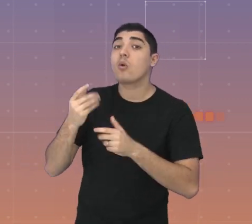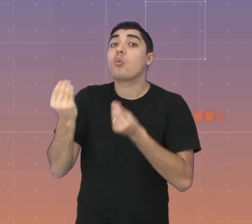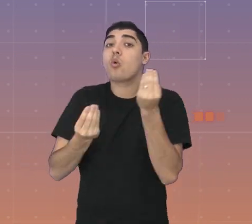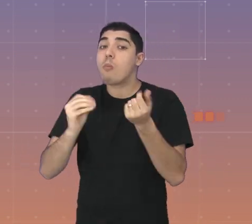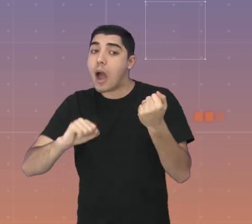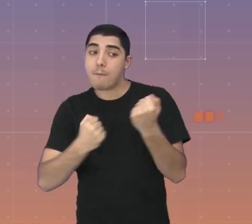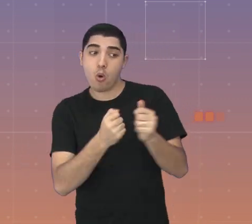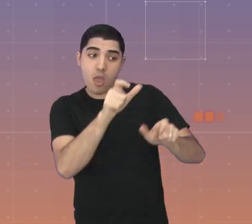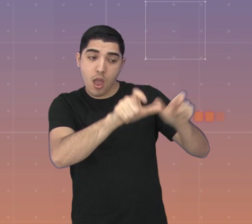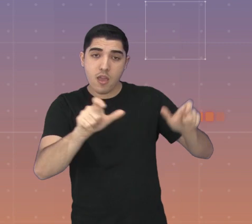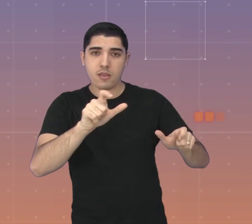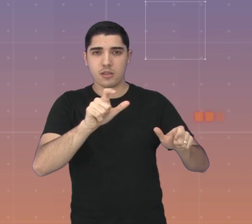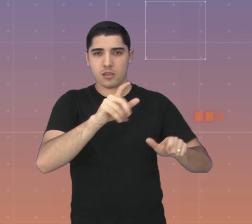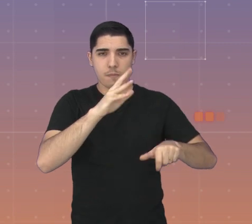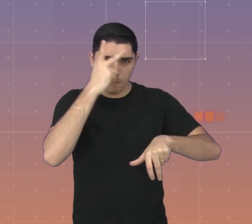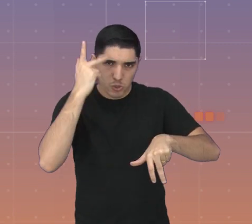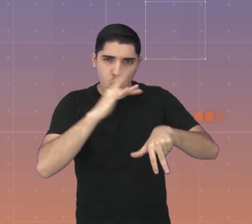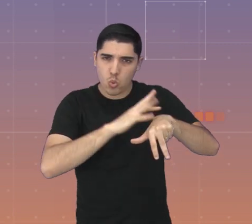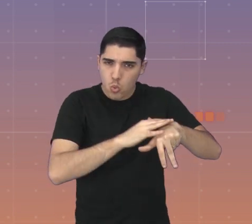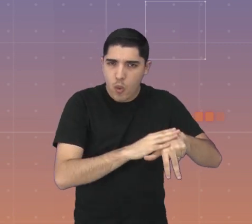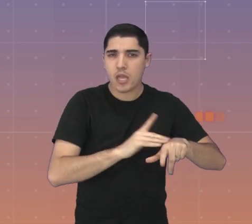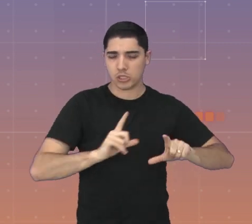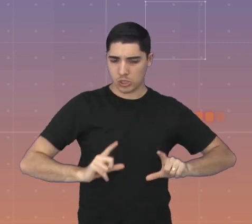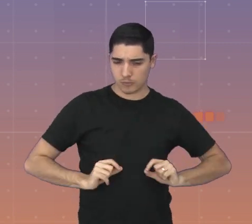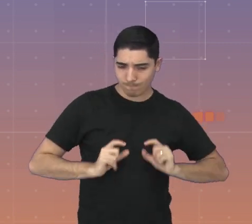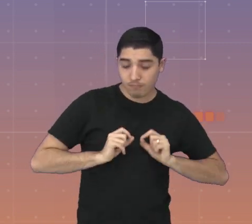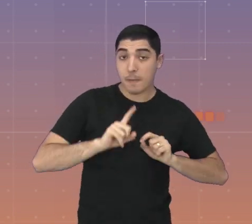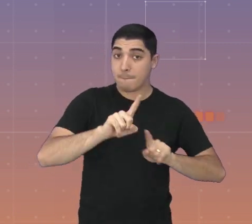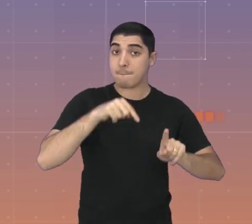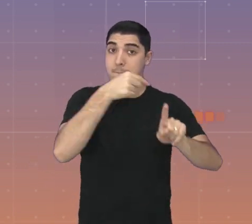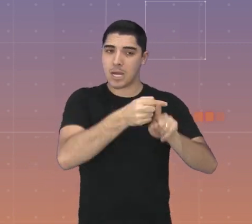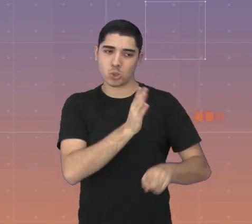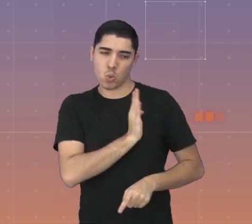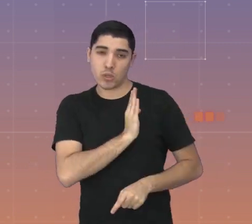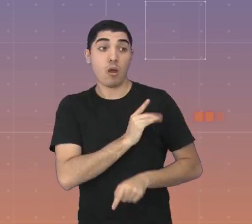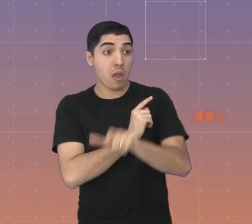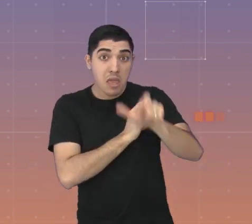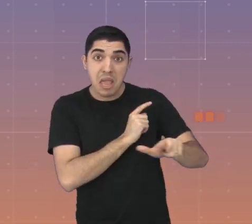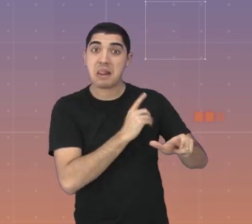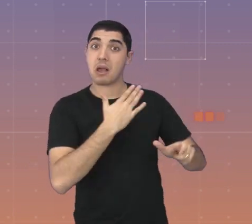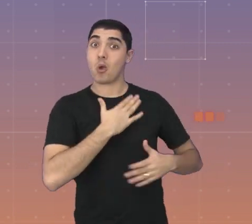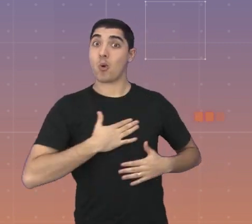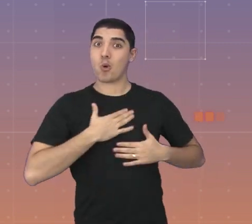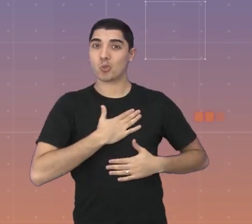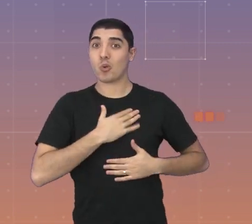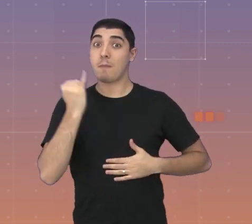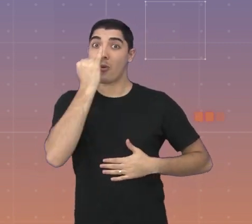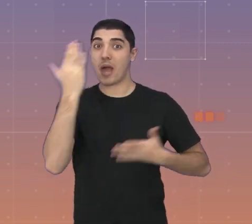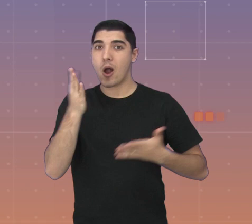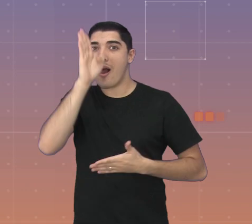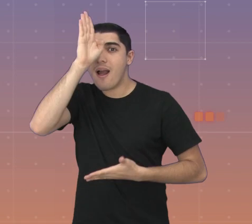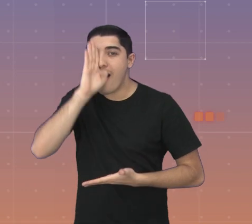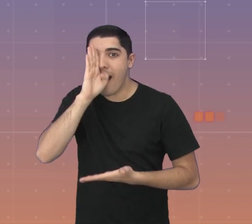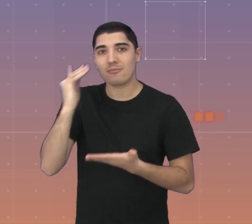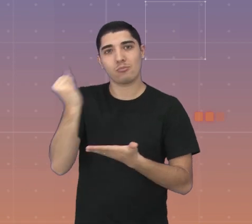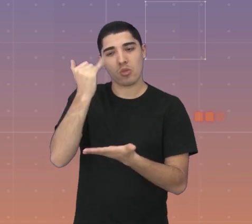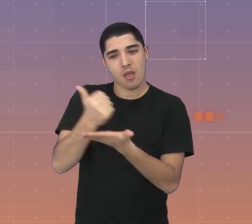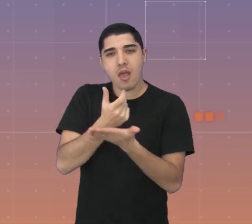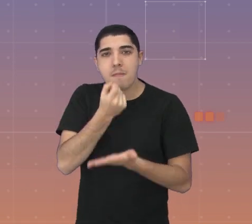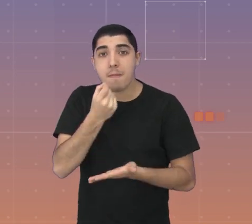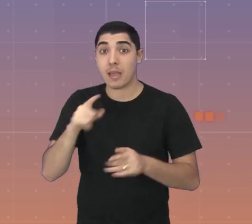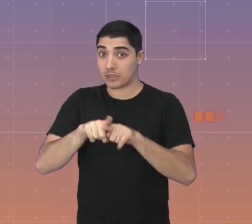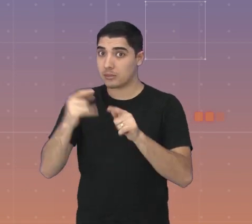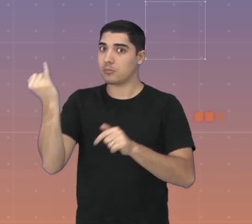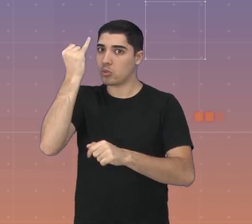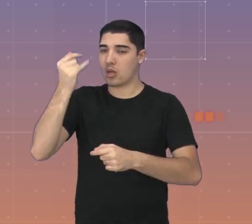Apoio ao Paciente Oncológico e Cardiológico aqui da Câmara, que recebeu bem a notícia e ainda defendeu a importância